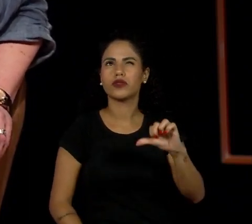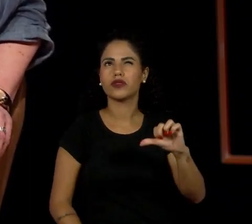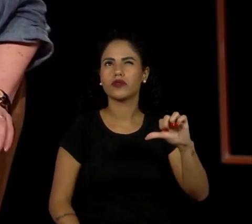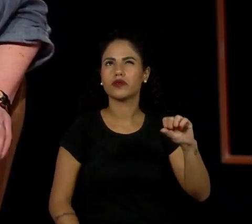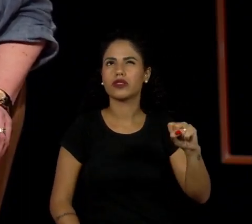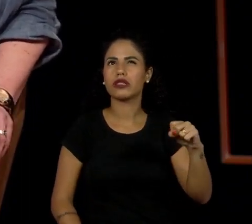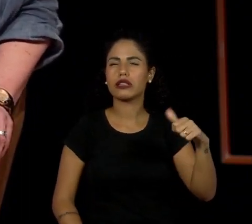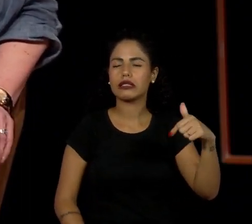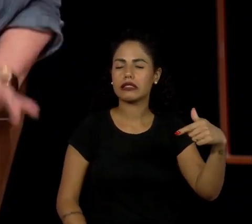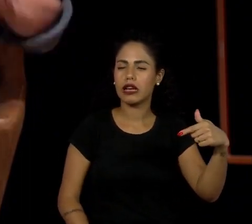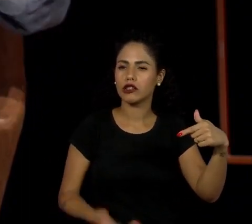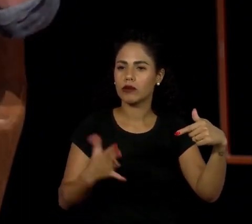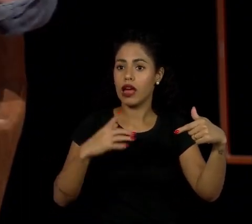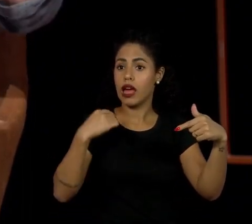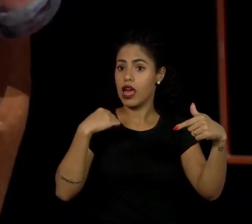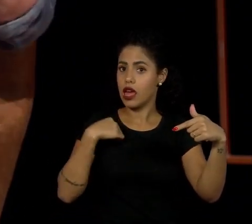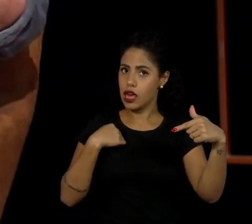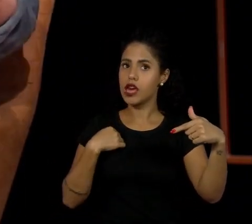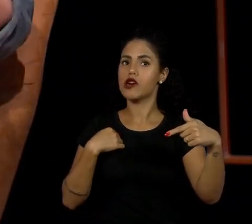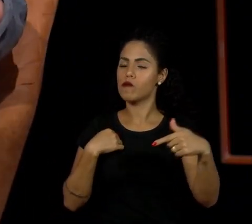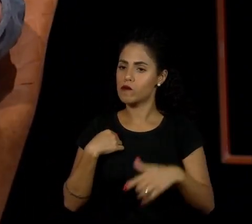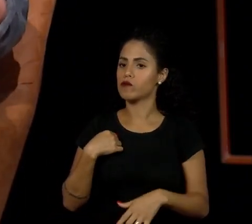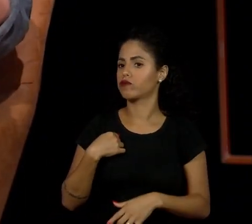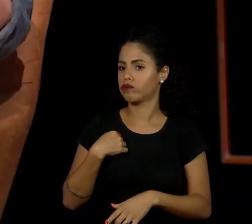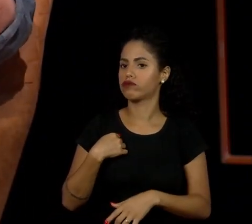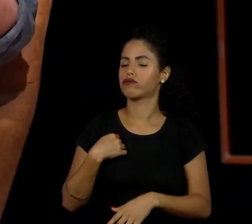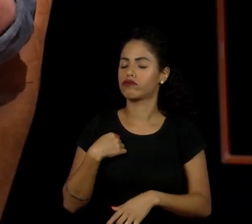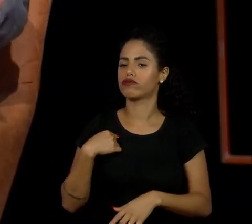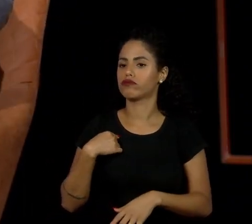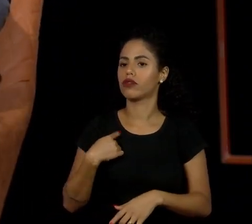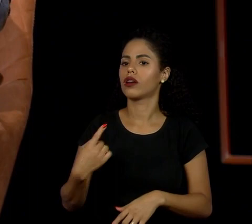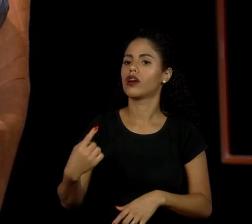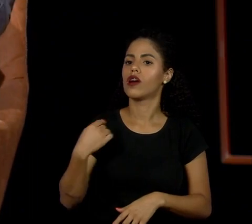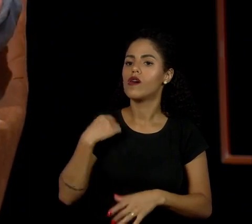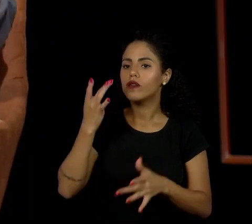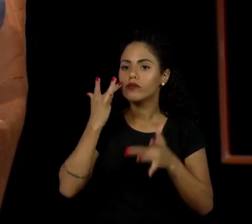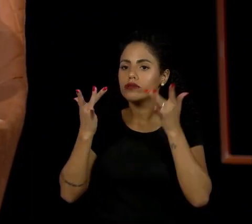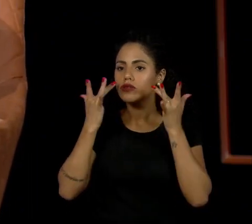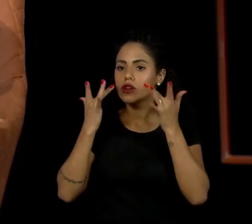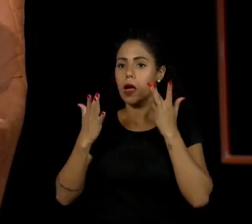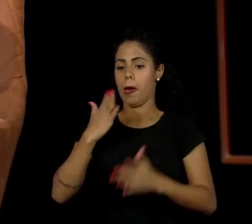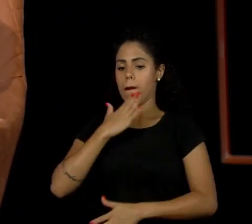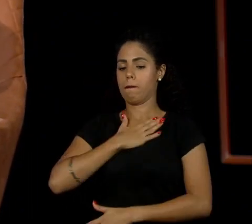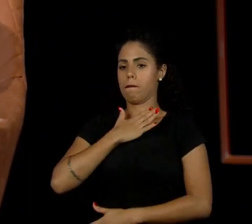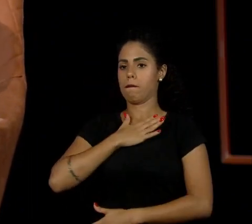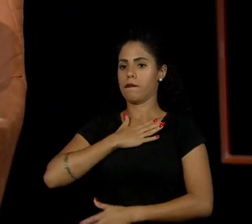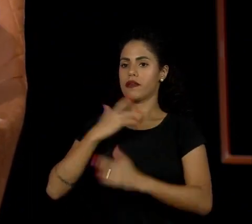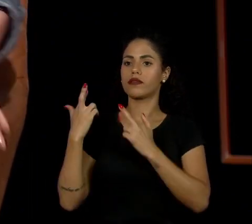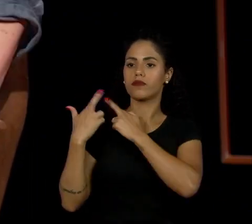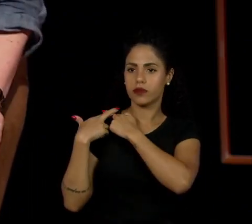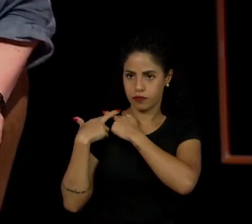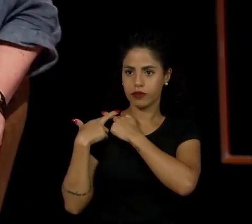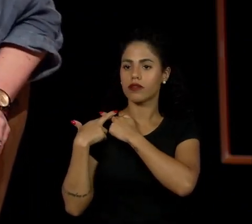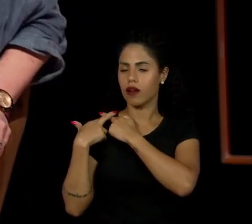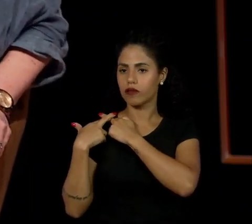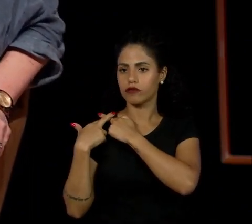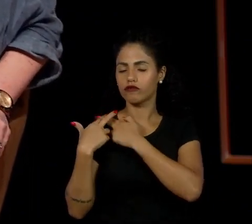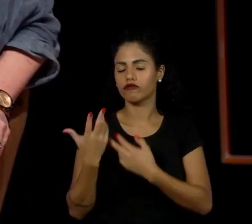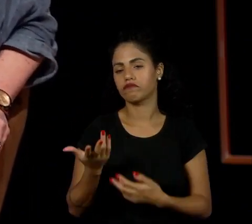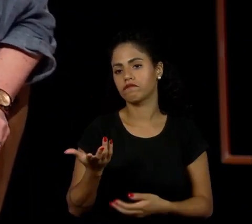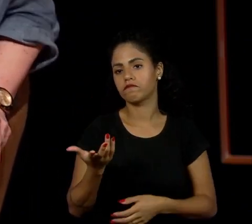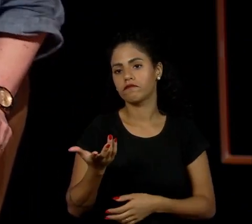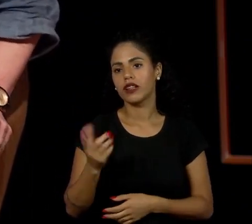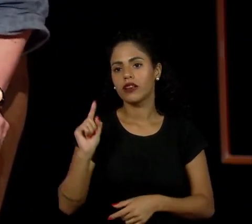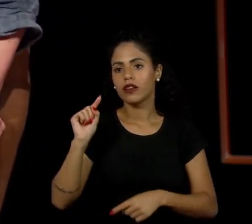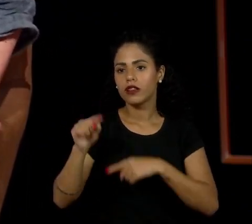1987, eu assumi... O teatro ficou realmente sobre minha responsabilidade